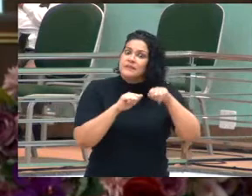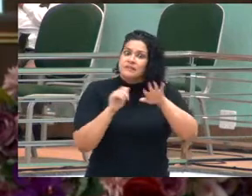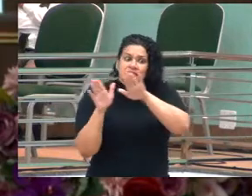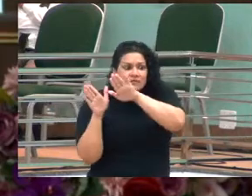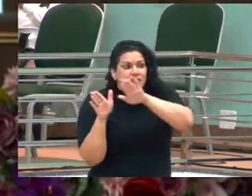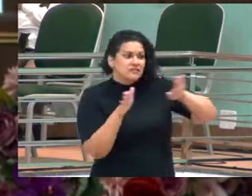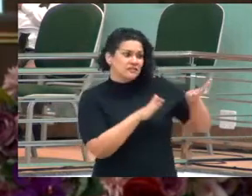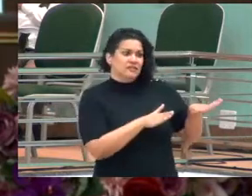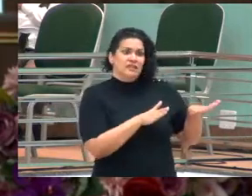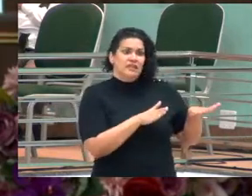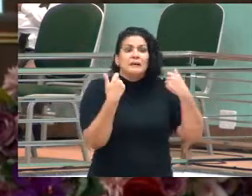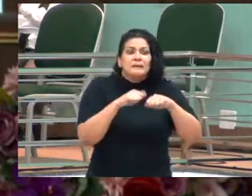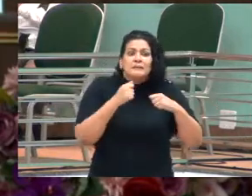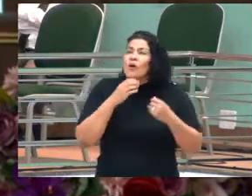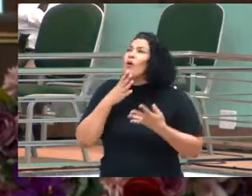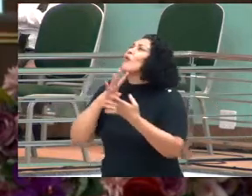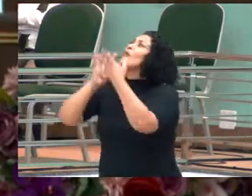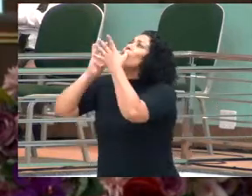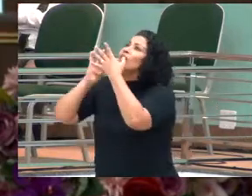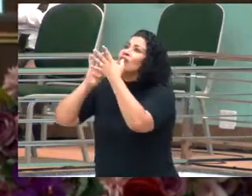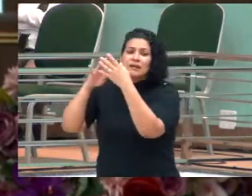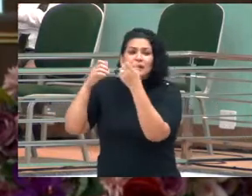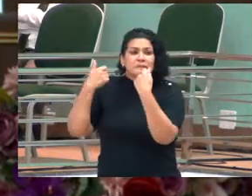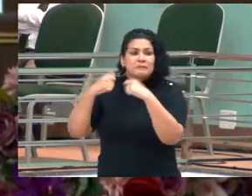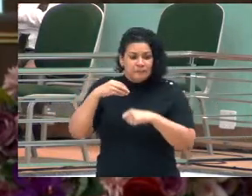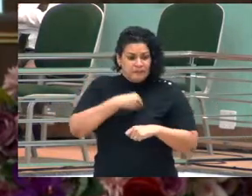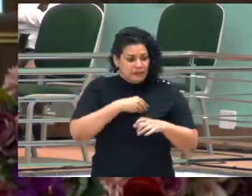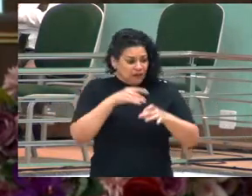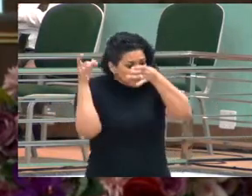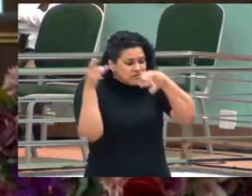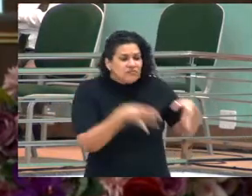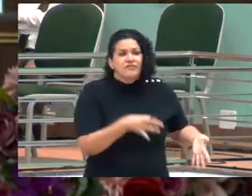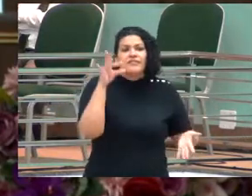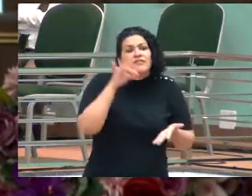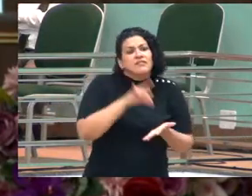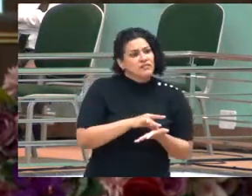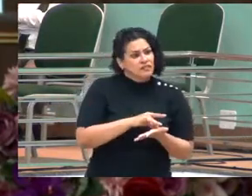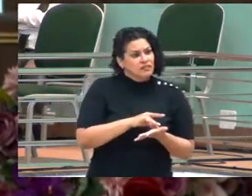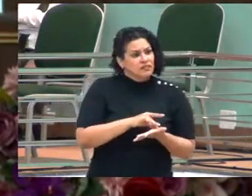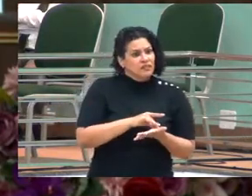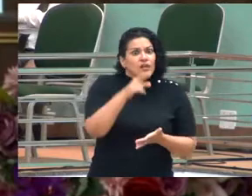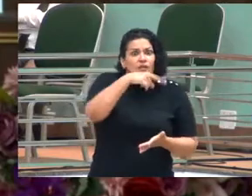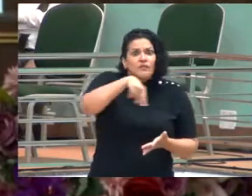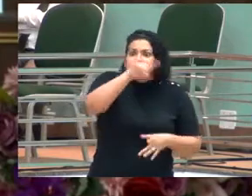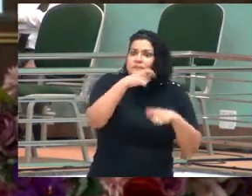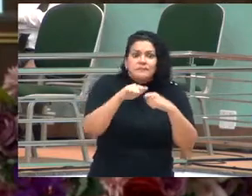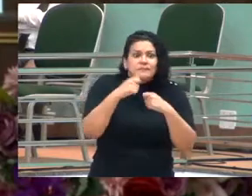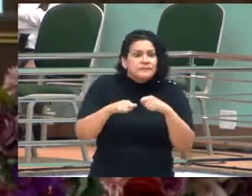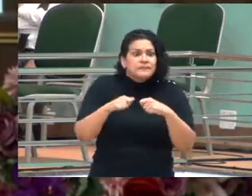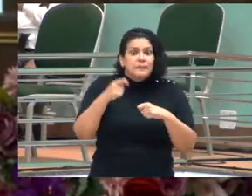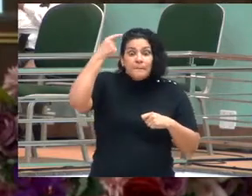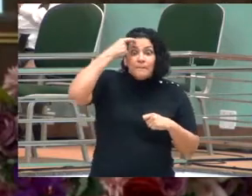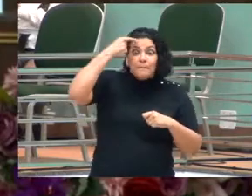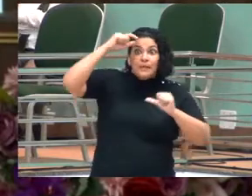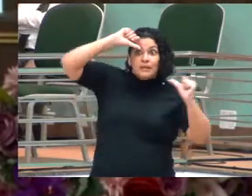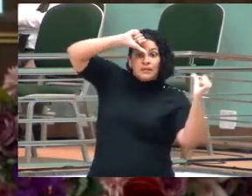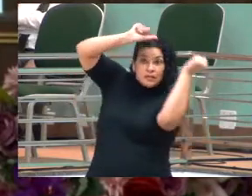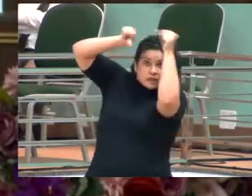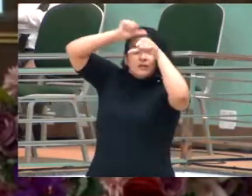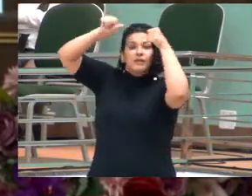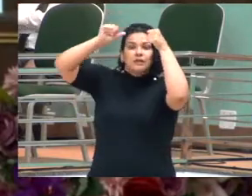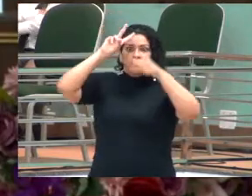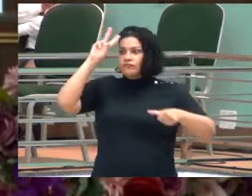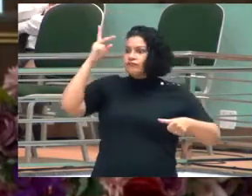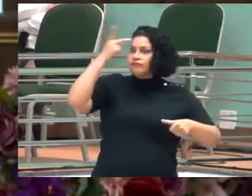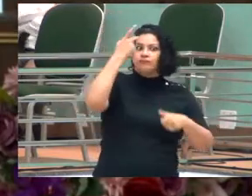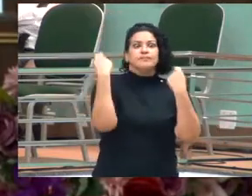eles deveriam confessar os seus pecados e abandoná-los. Era uma transformação de mente e de postura. Era como se